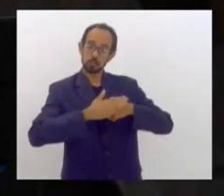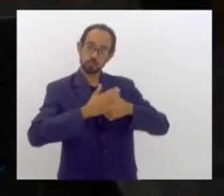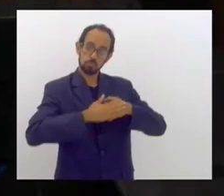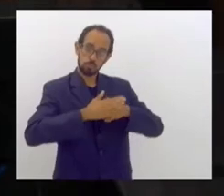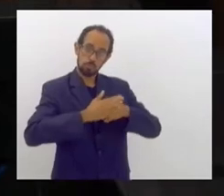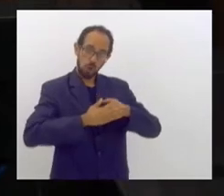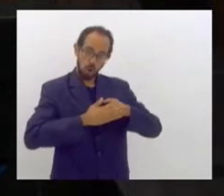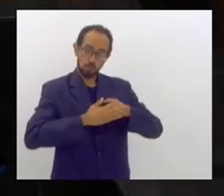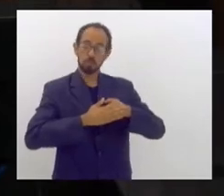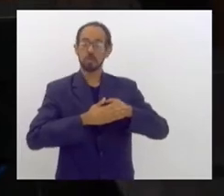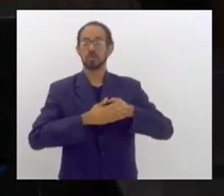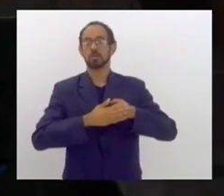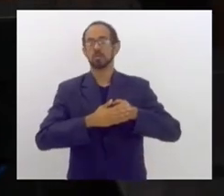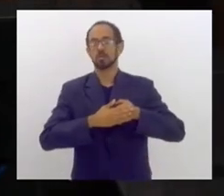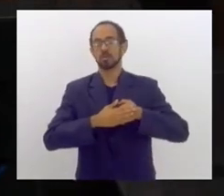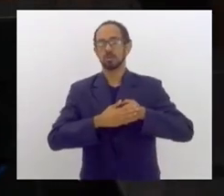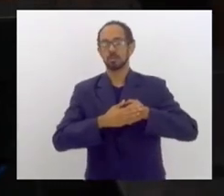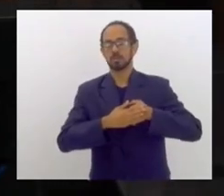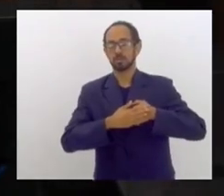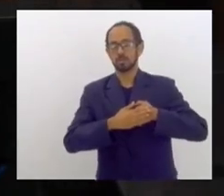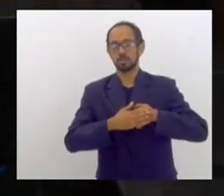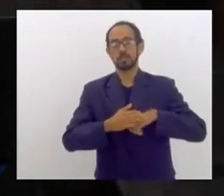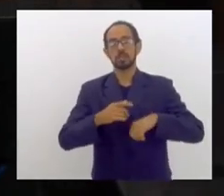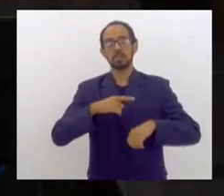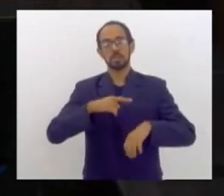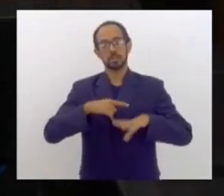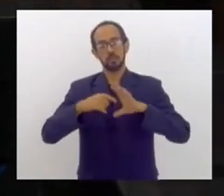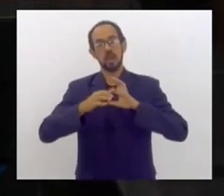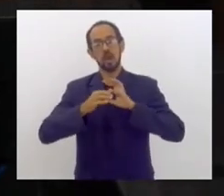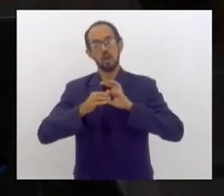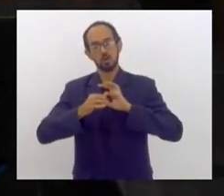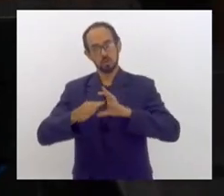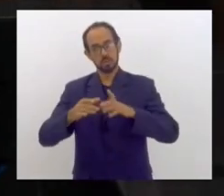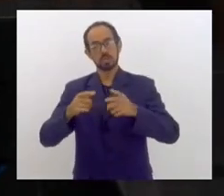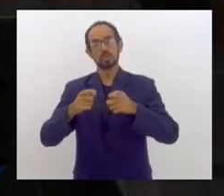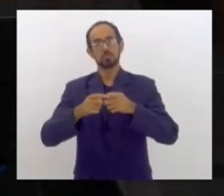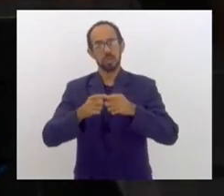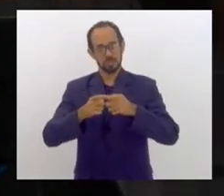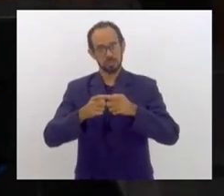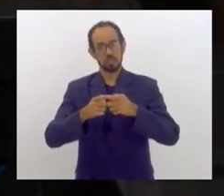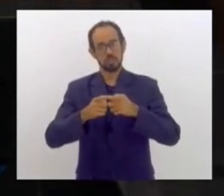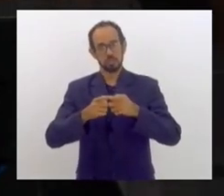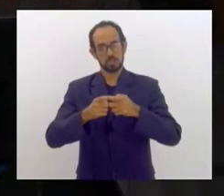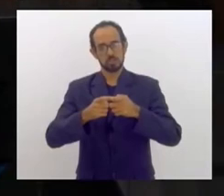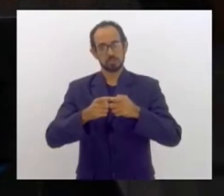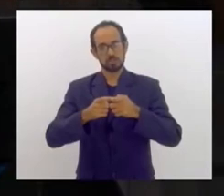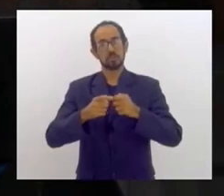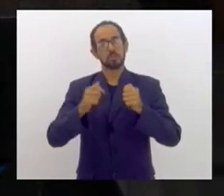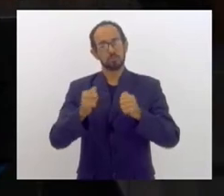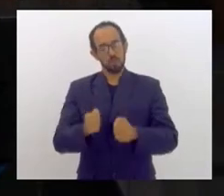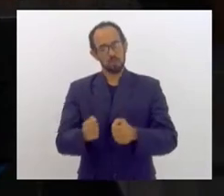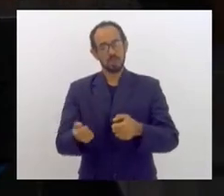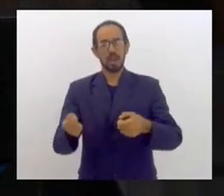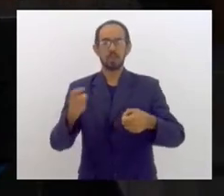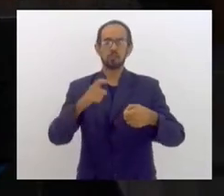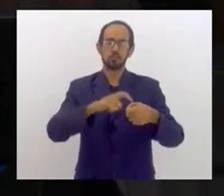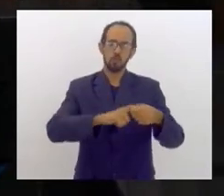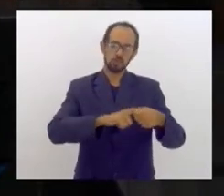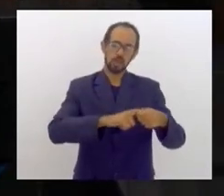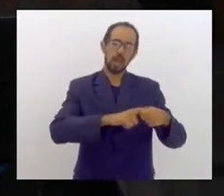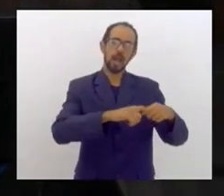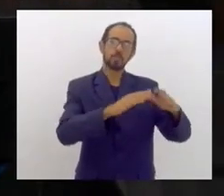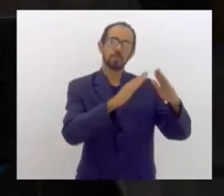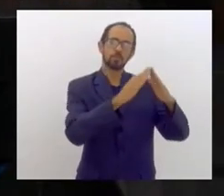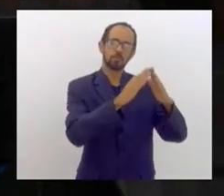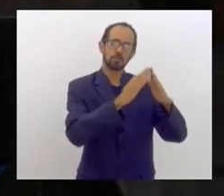mesmo e houver autorização médica, aí sim deverá retornar ao seu município